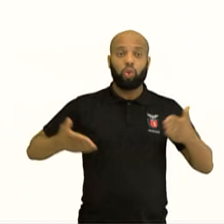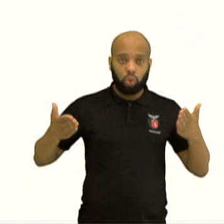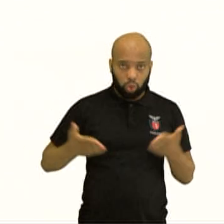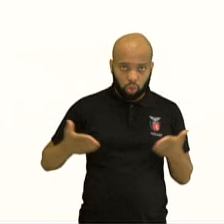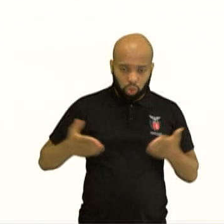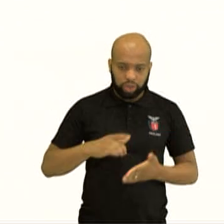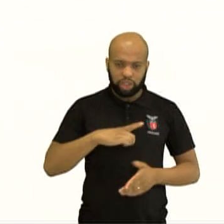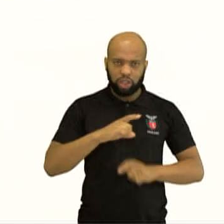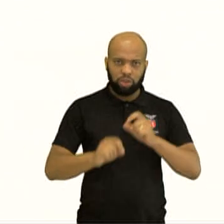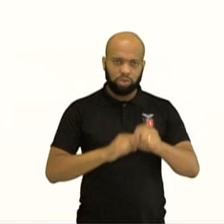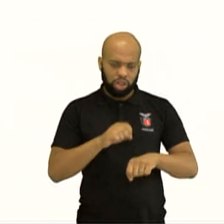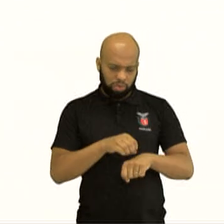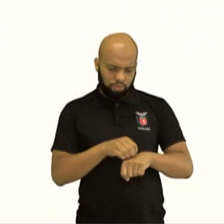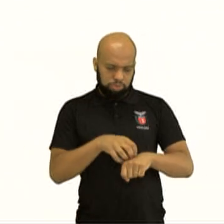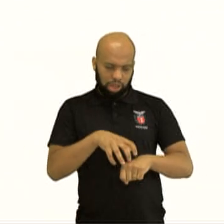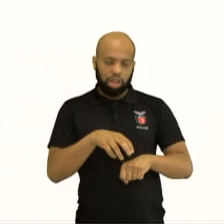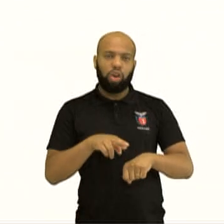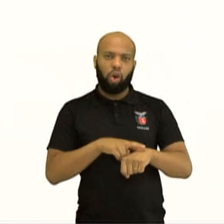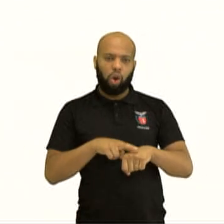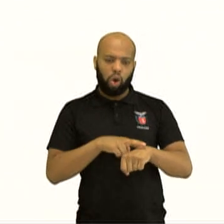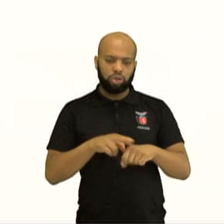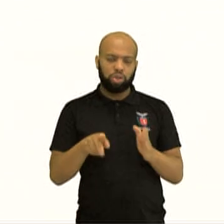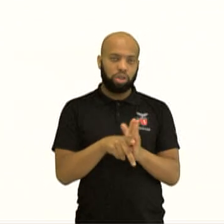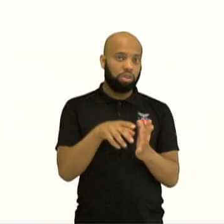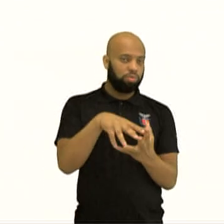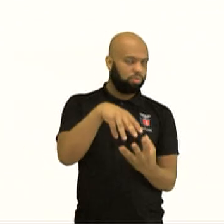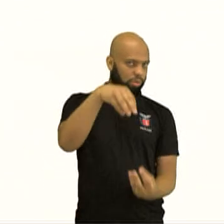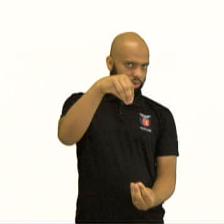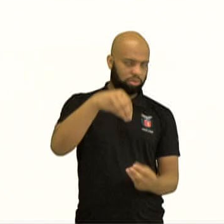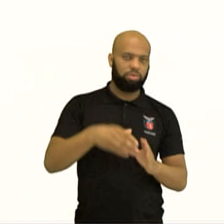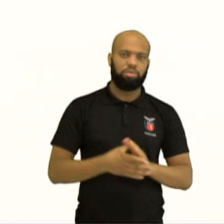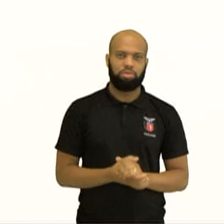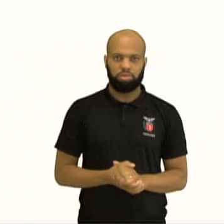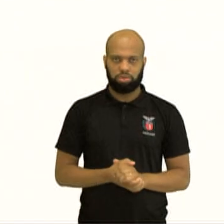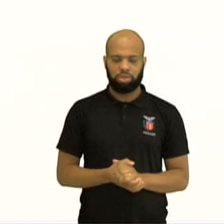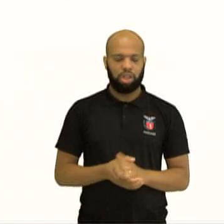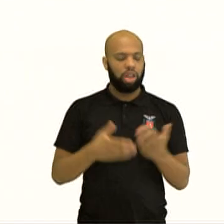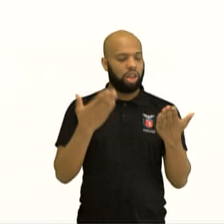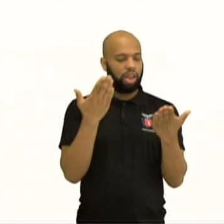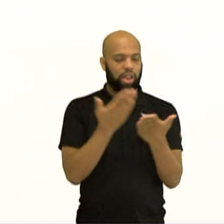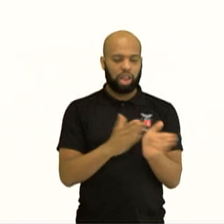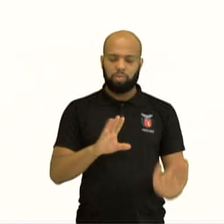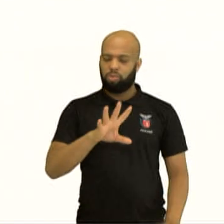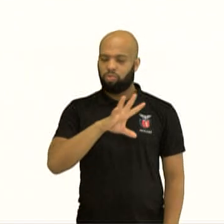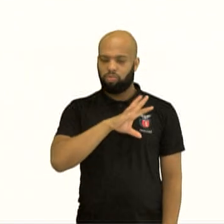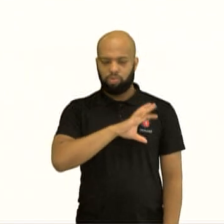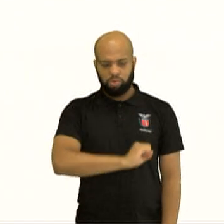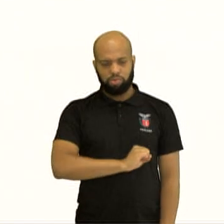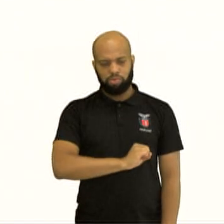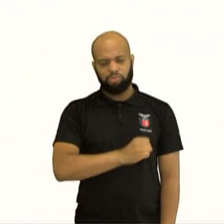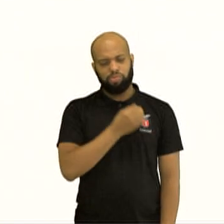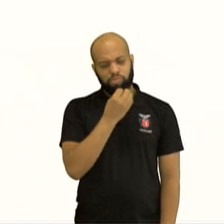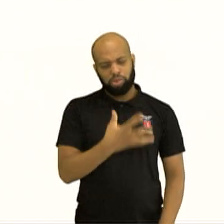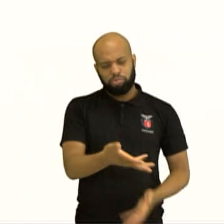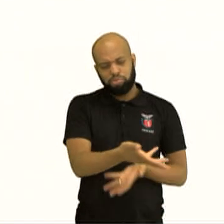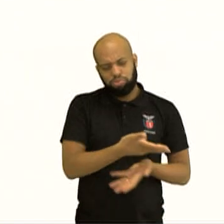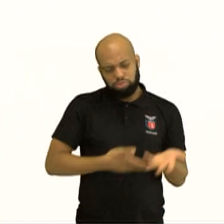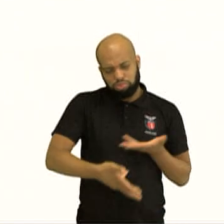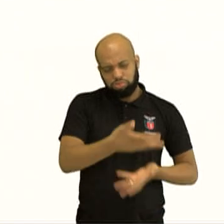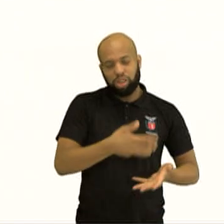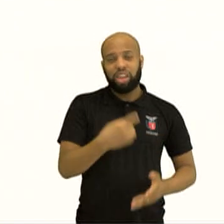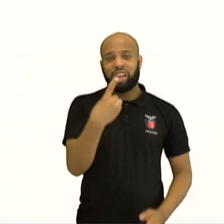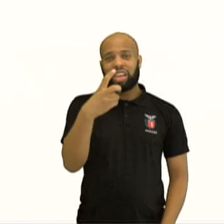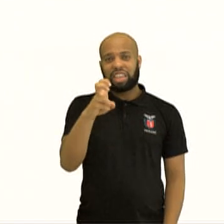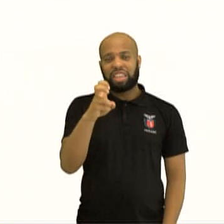um hematoma na alma. Hematoma na alma. Encerrou-se um amor generoso, que durante 15